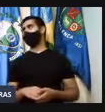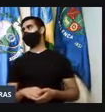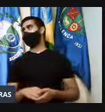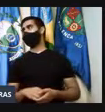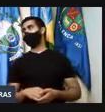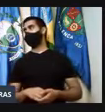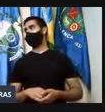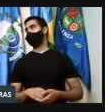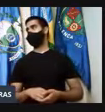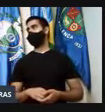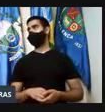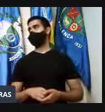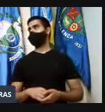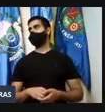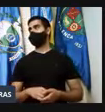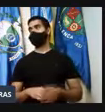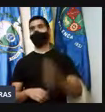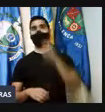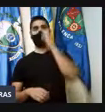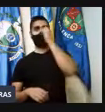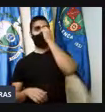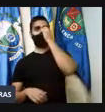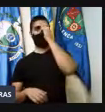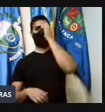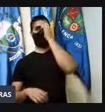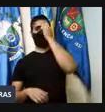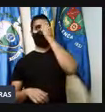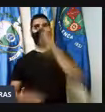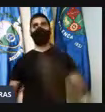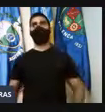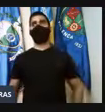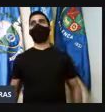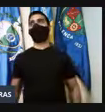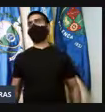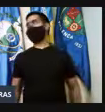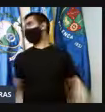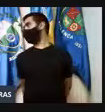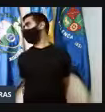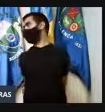Próximo vereador, David Barbosa Nogueira.